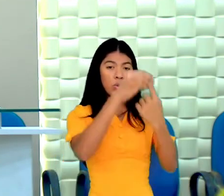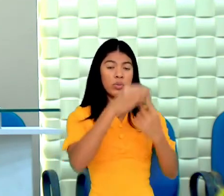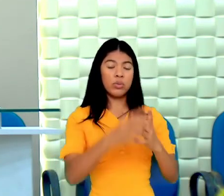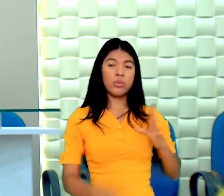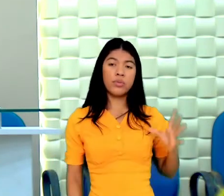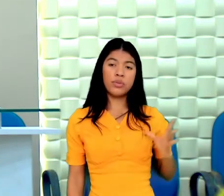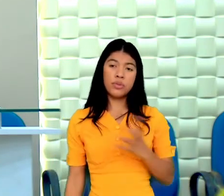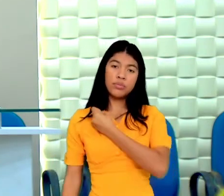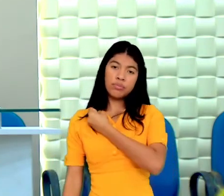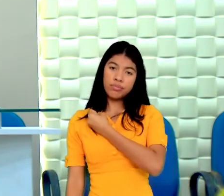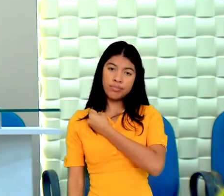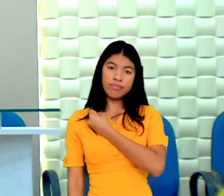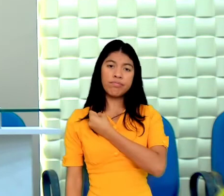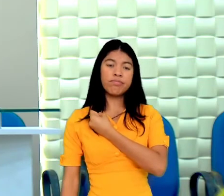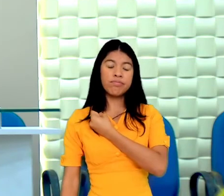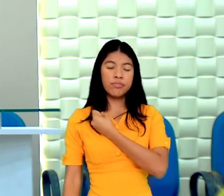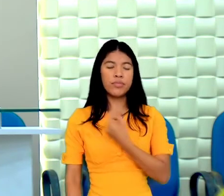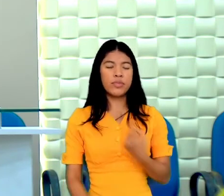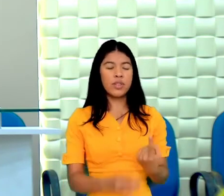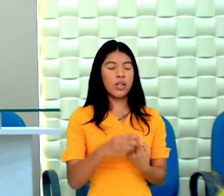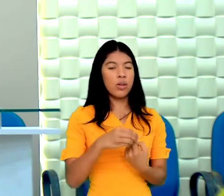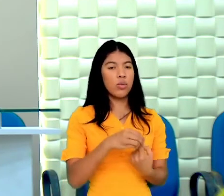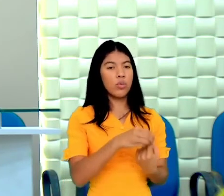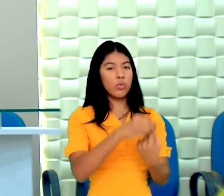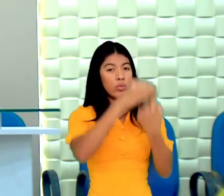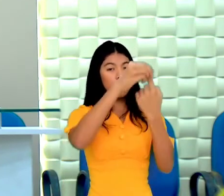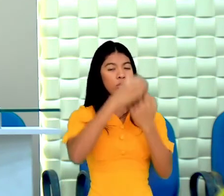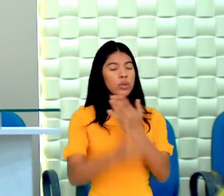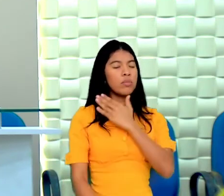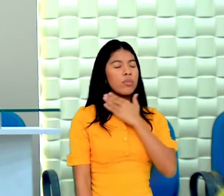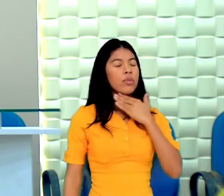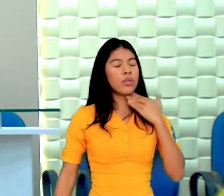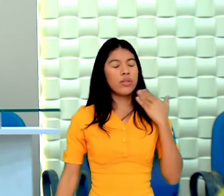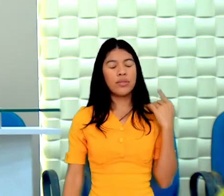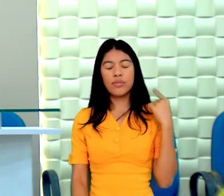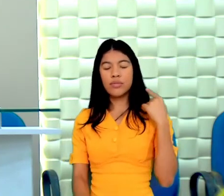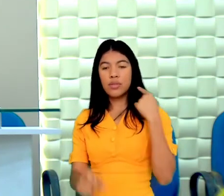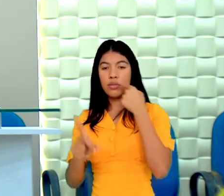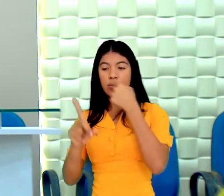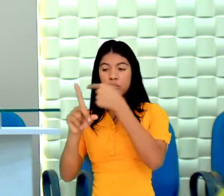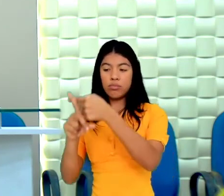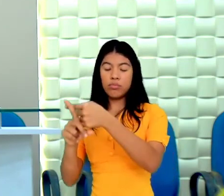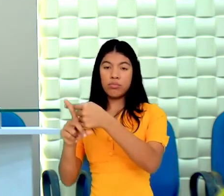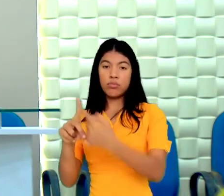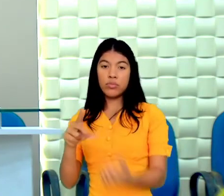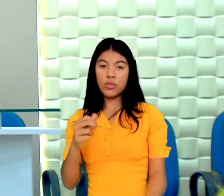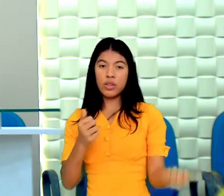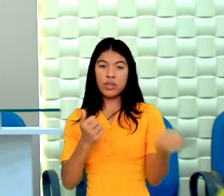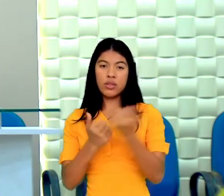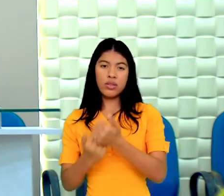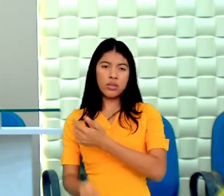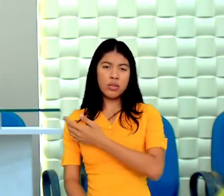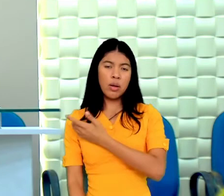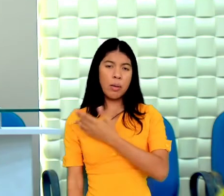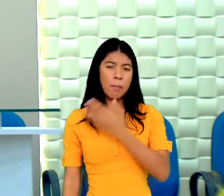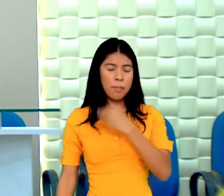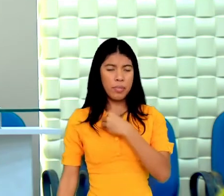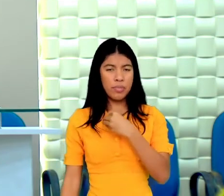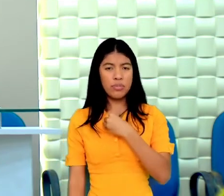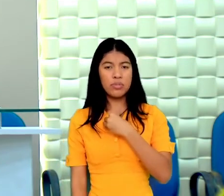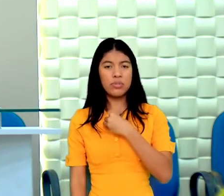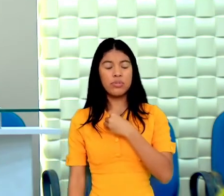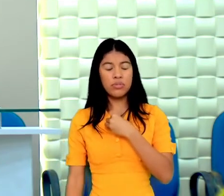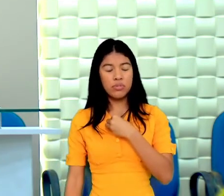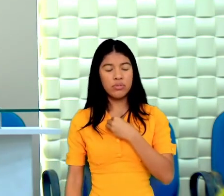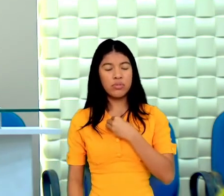Salvador, Ele foi o único que deu a sua vida no Calvário pelos pecadores. Recebam Jesus como